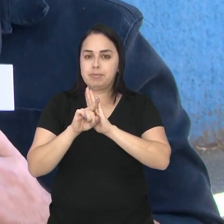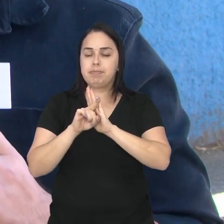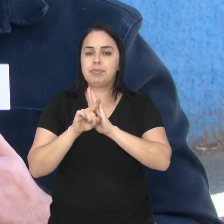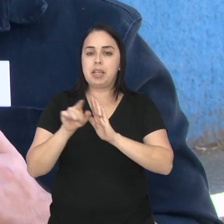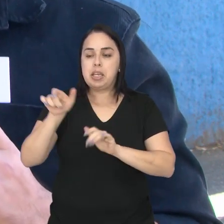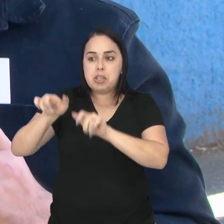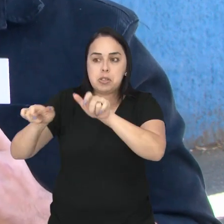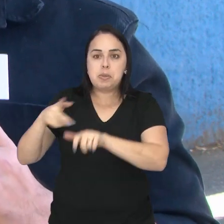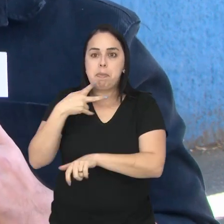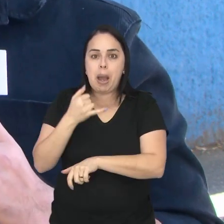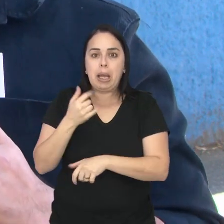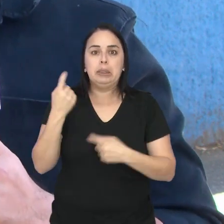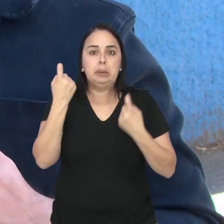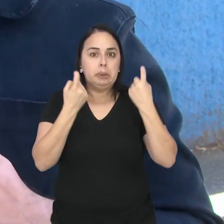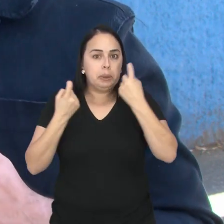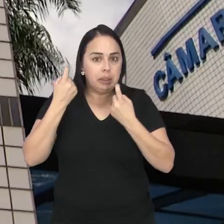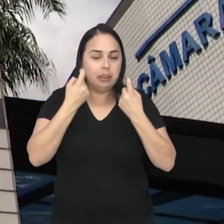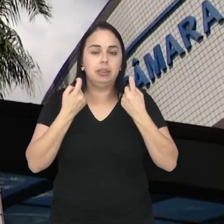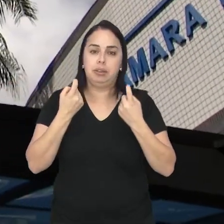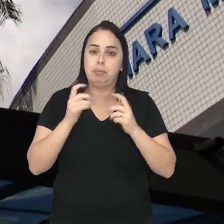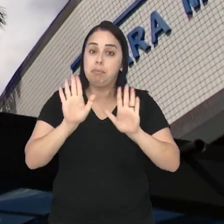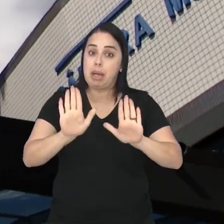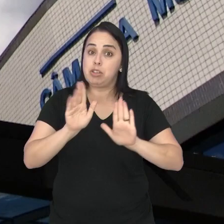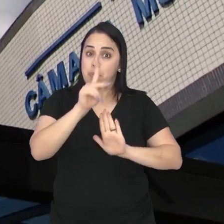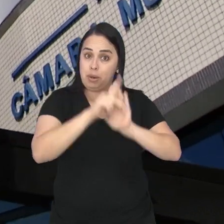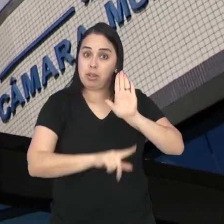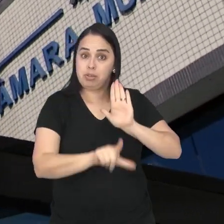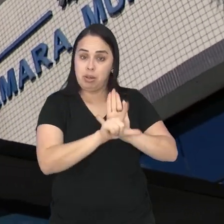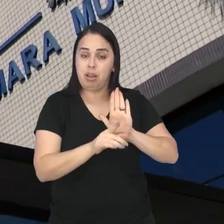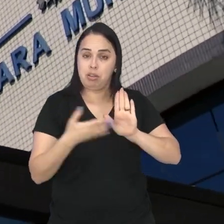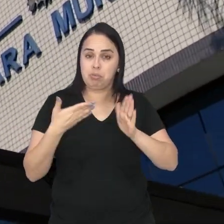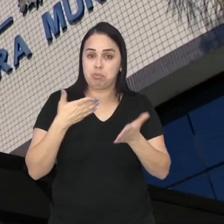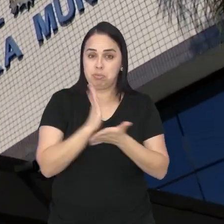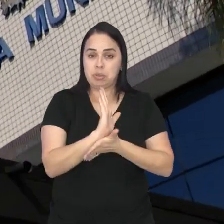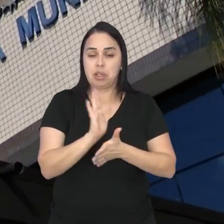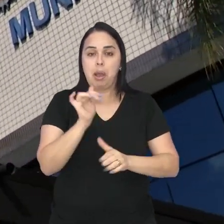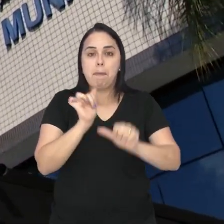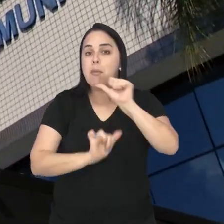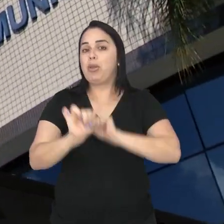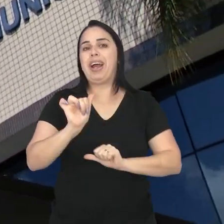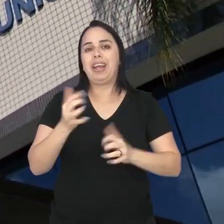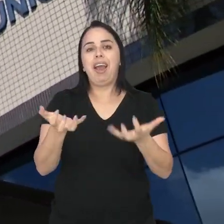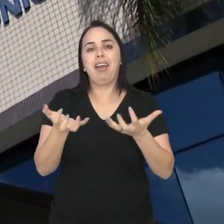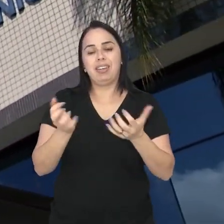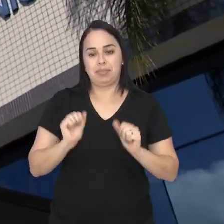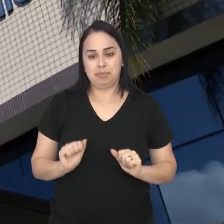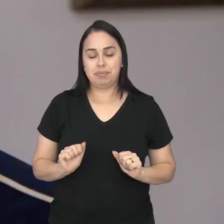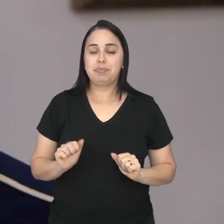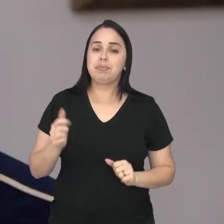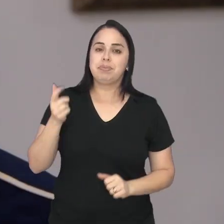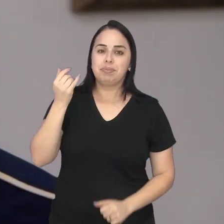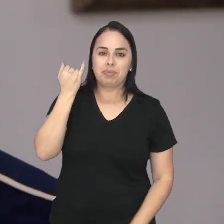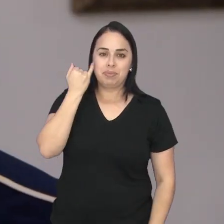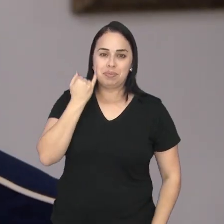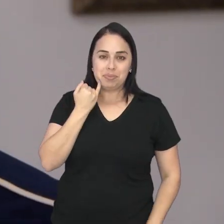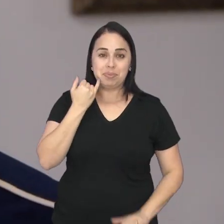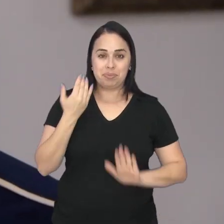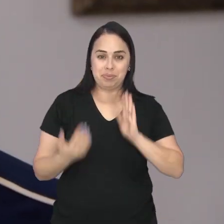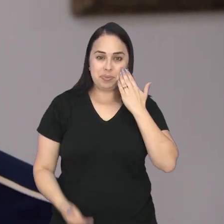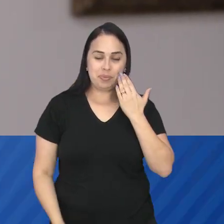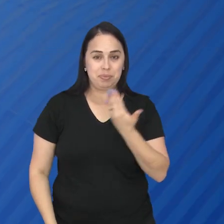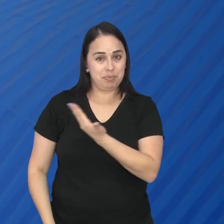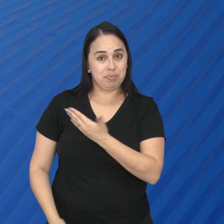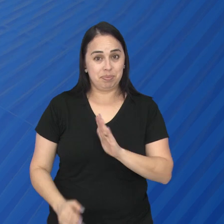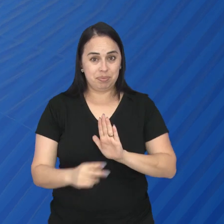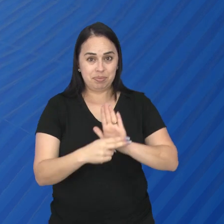mais força para a angústia dos pais mas um projeto de lei aprovado pela câmara quer mudar essa realidade de autoria do Vereador